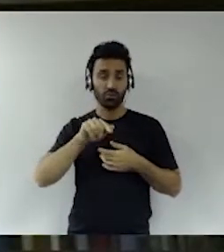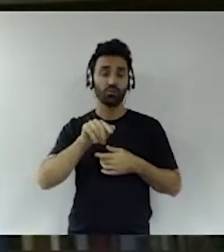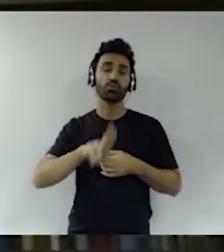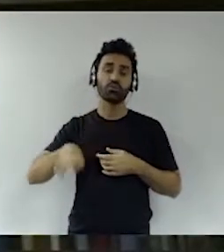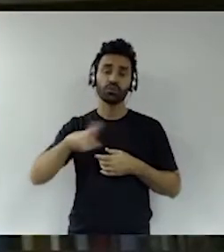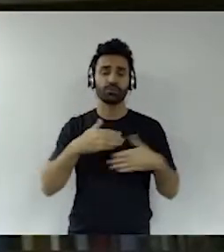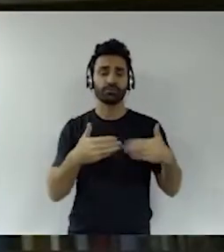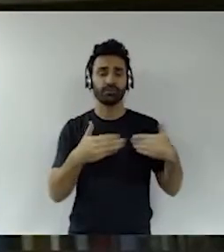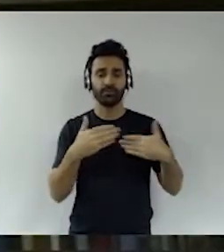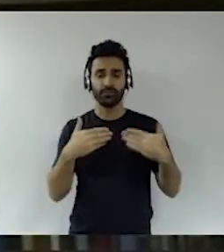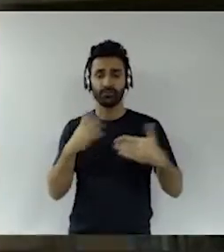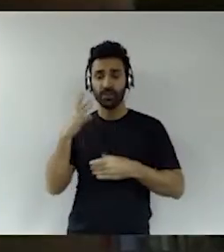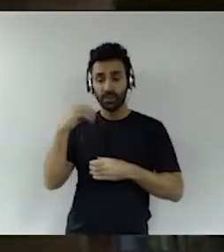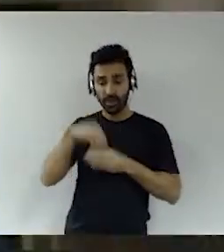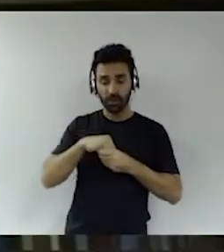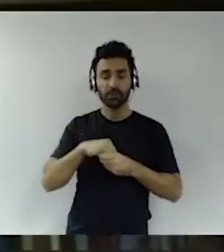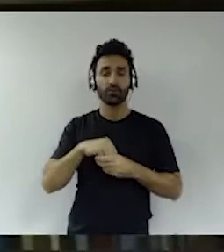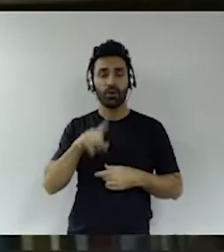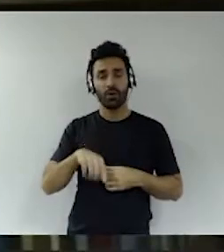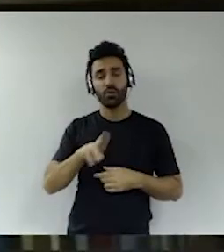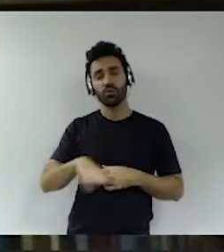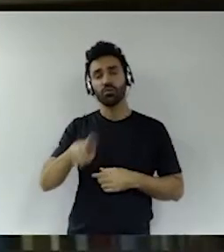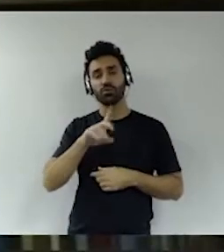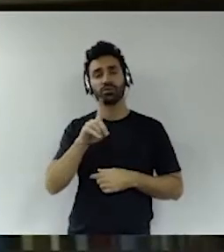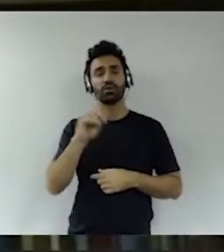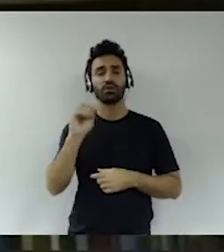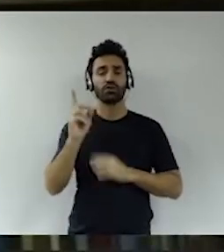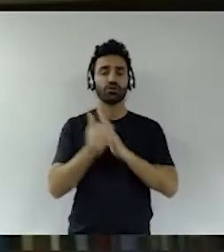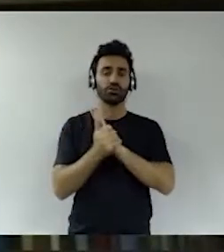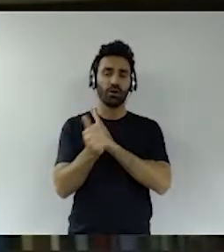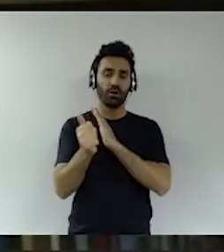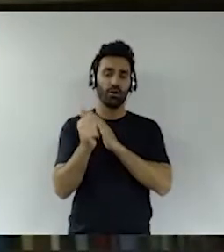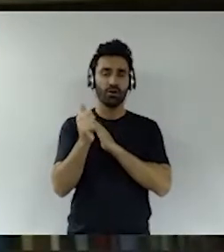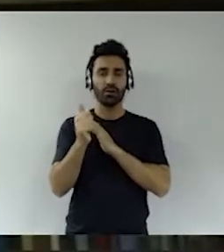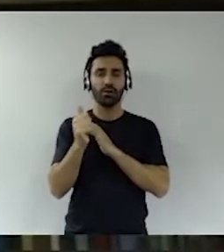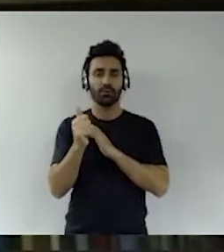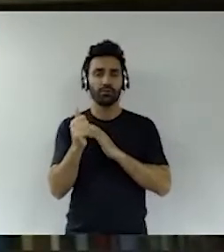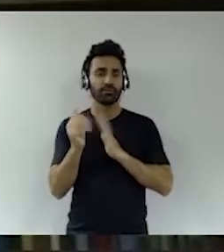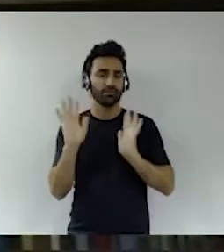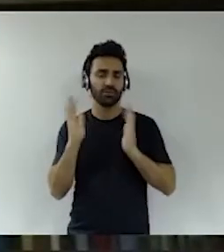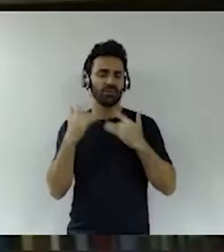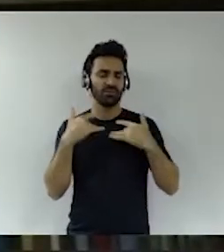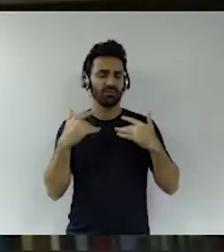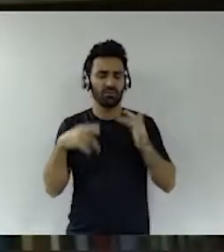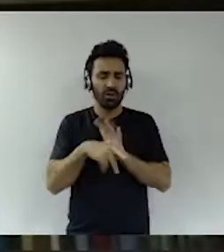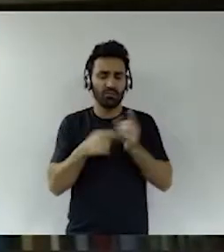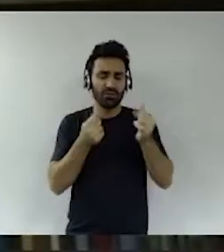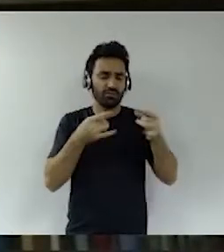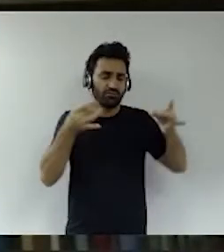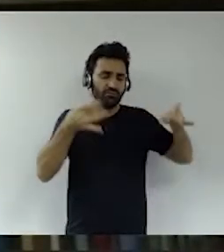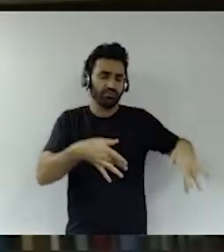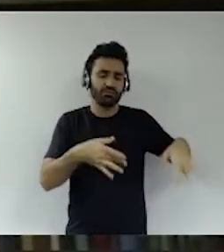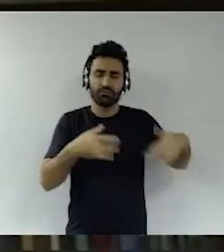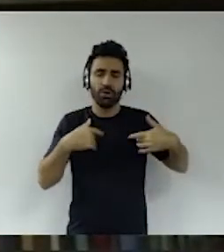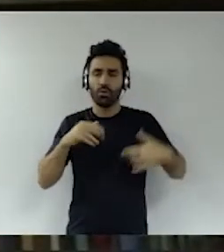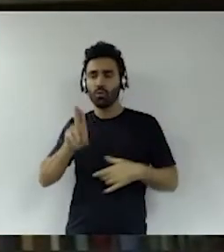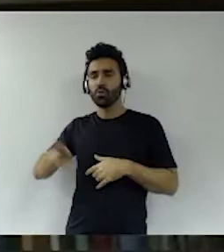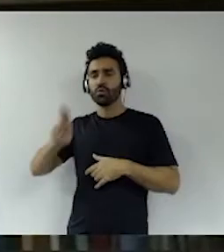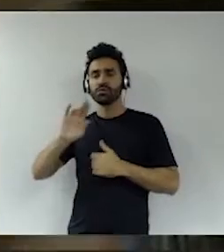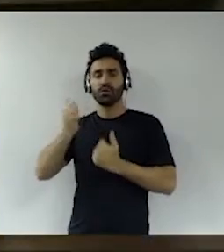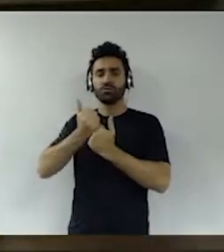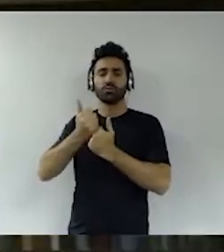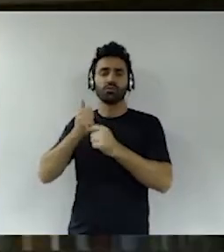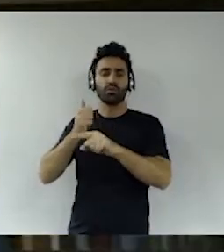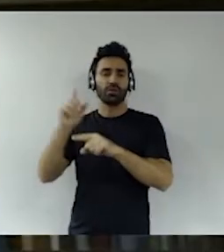financeiras internas do dólar norte-americano. Então, eles abdicaram da sua soberania monetária. Outras